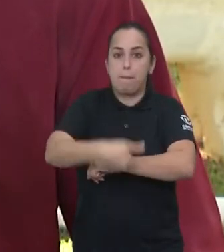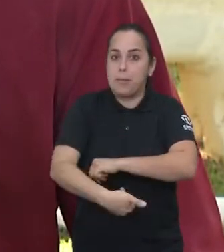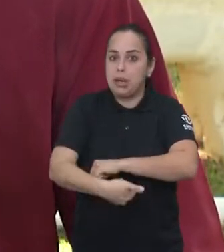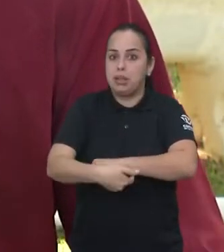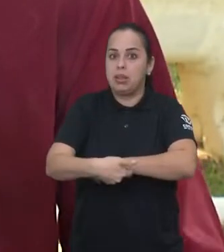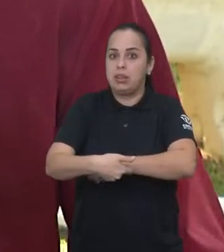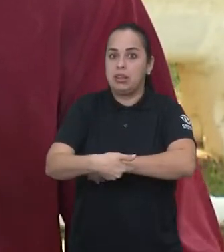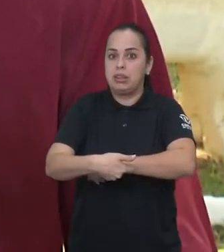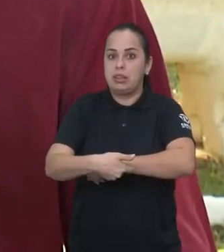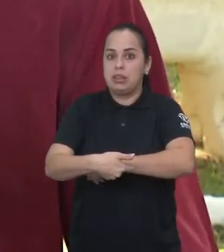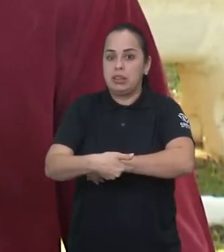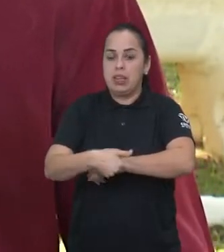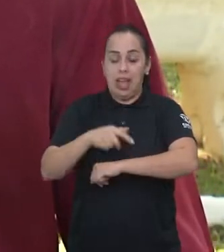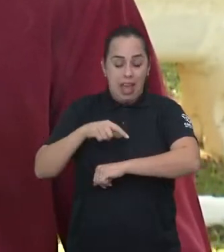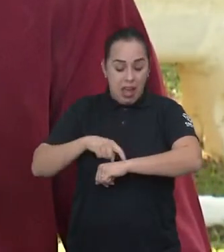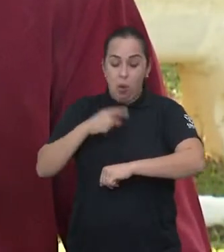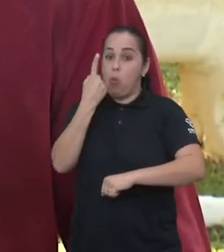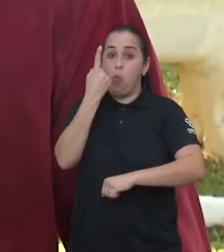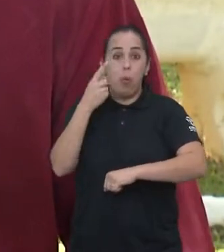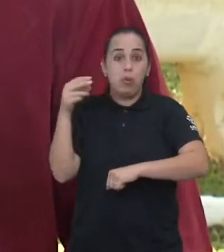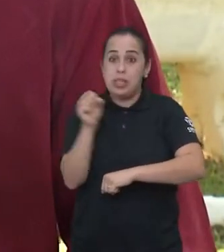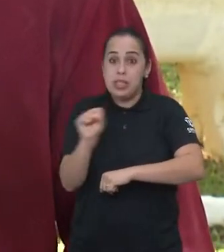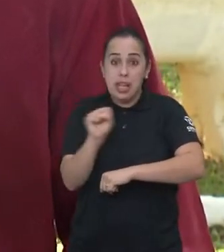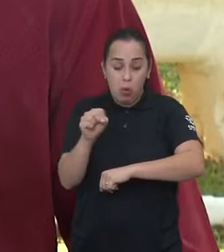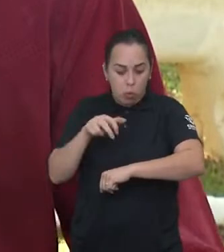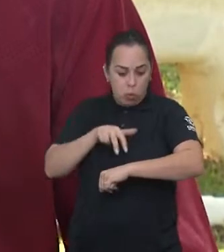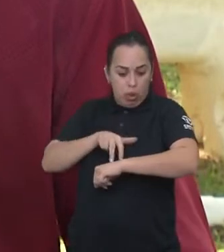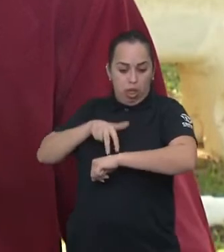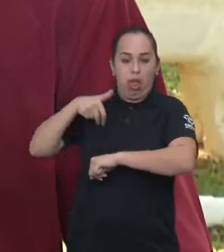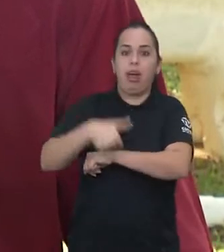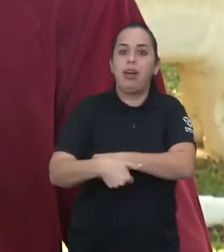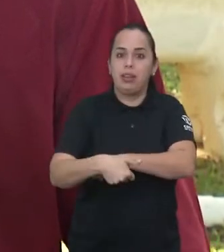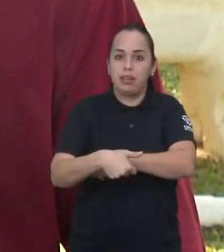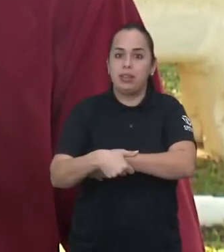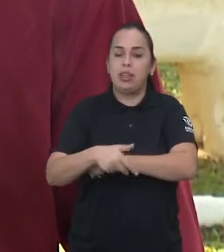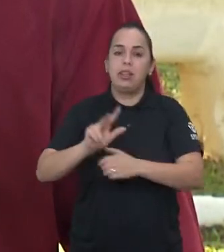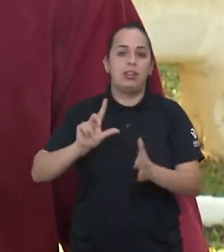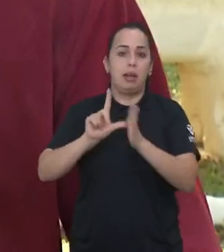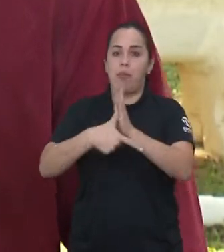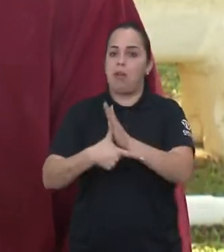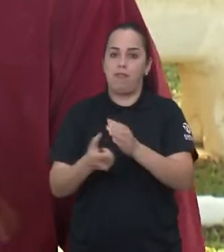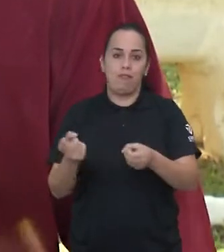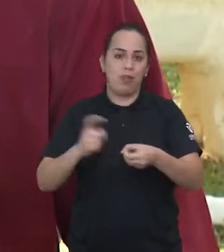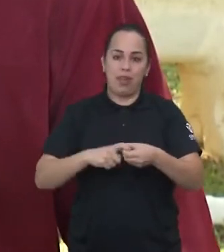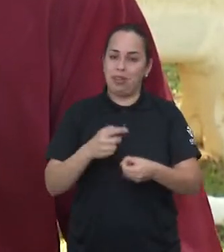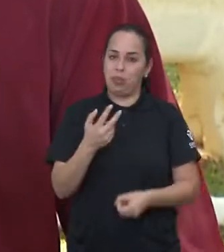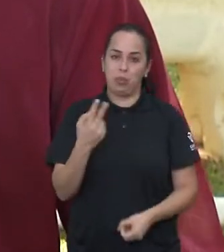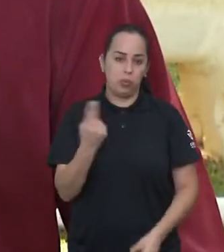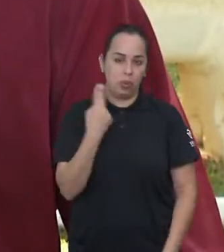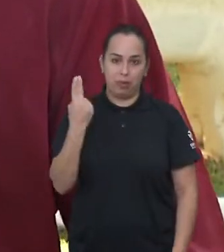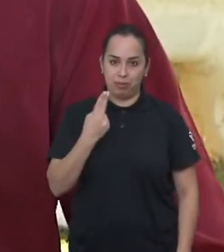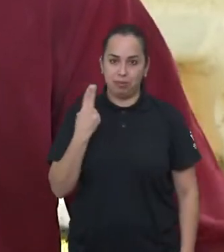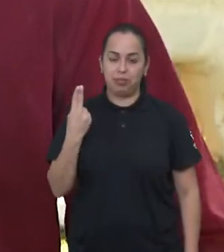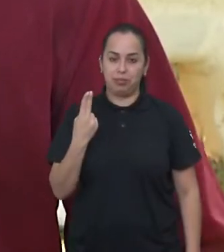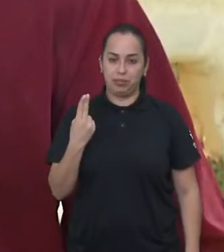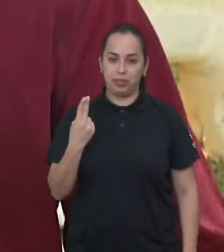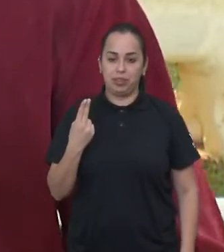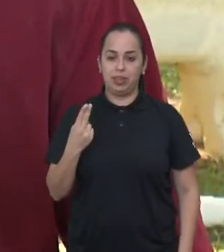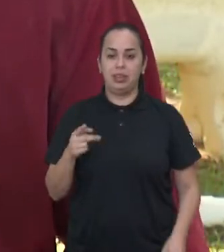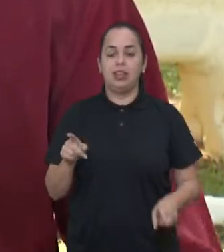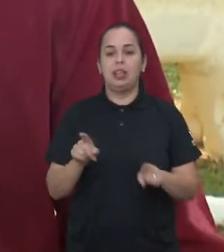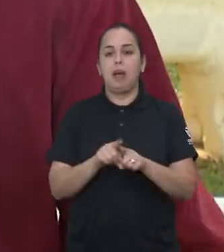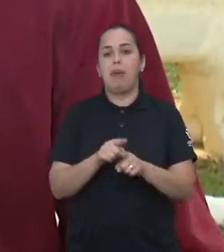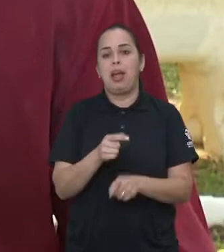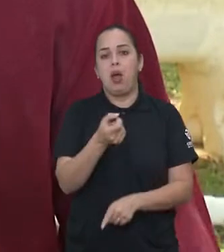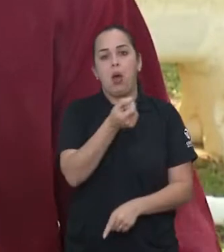é um curto espaço de tempo de mês segundo Aonde a pessoa comete uma um ato que infelizmente não tem volta outras